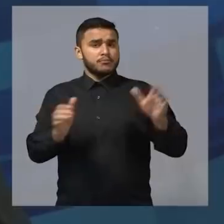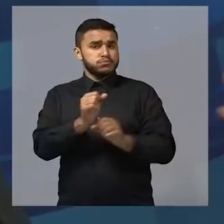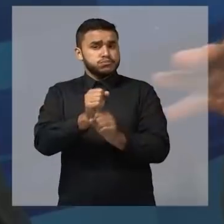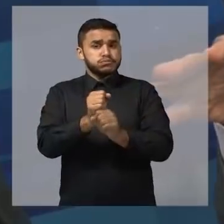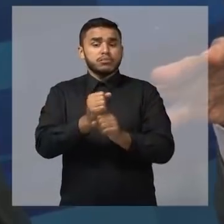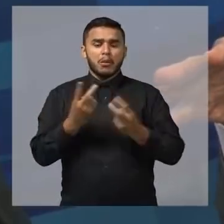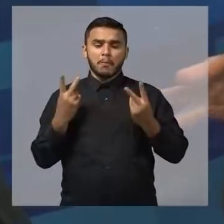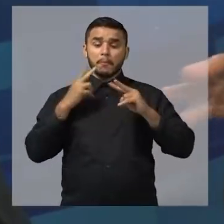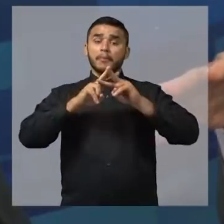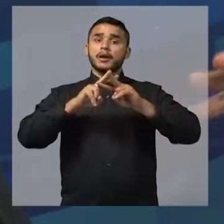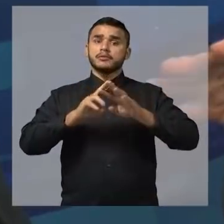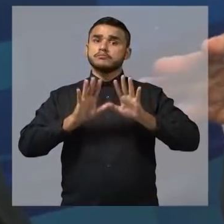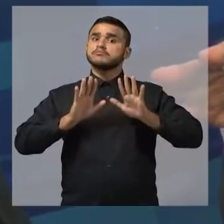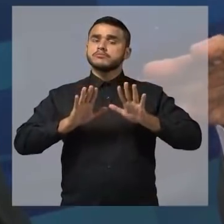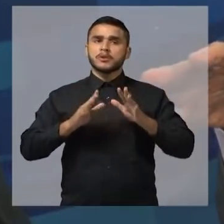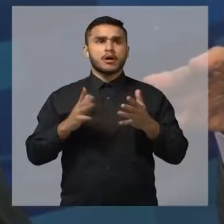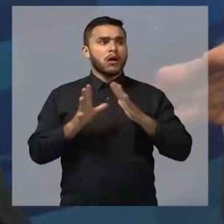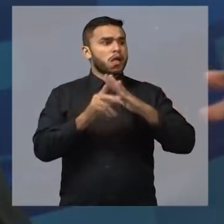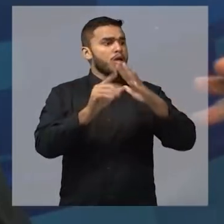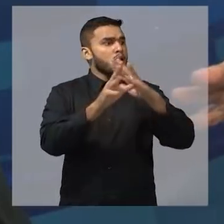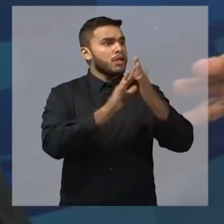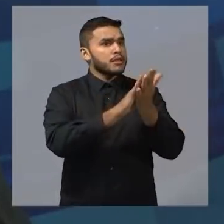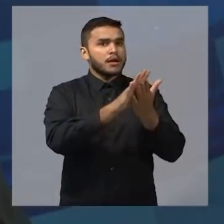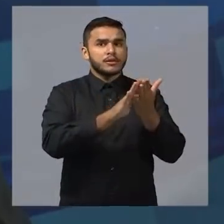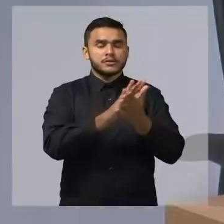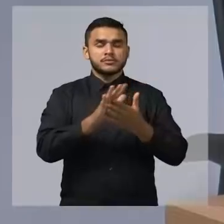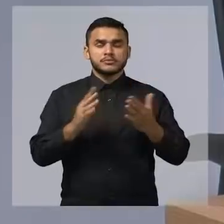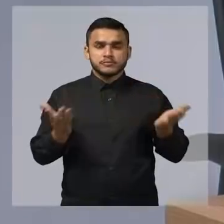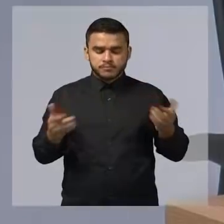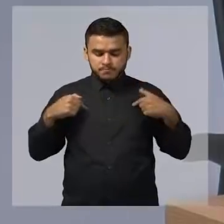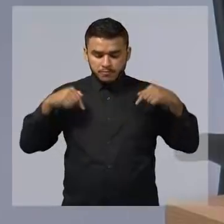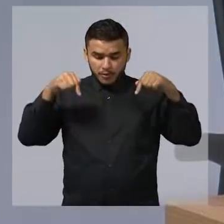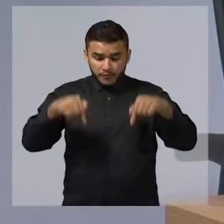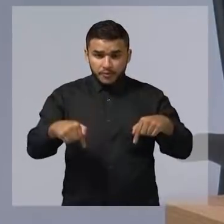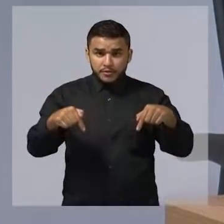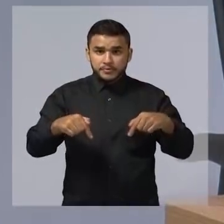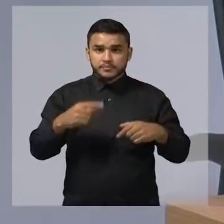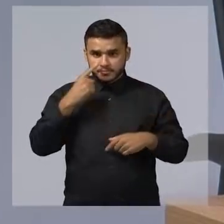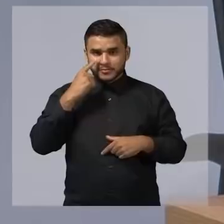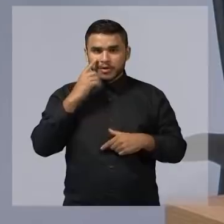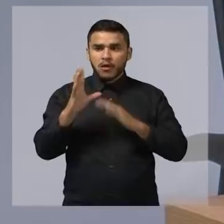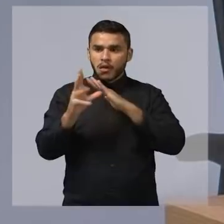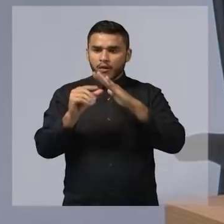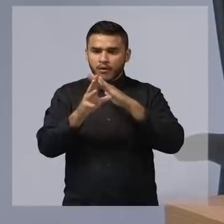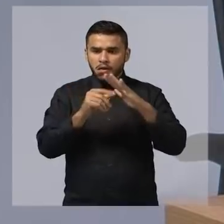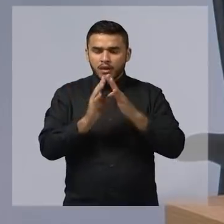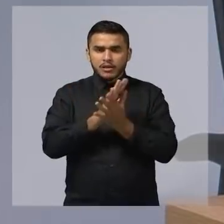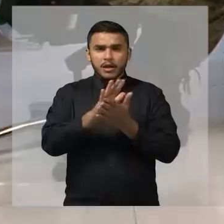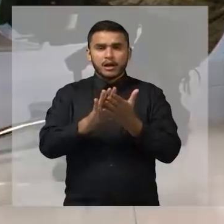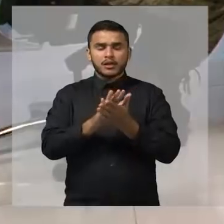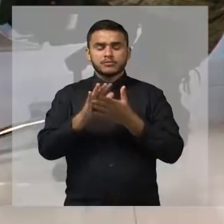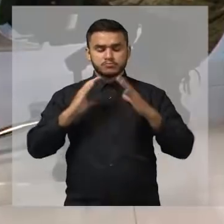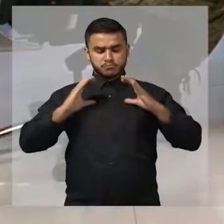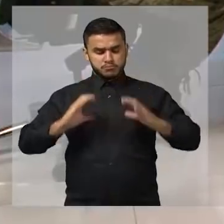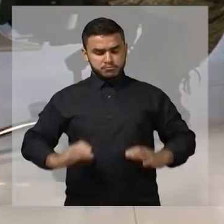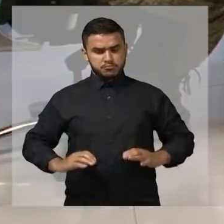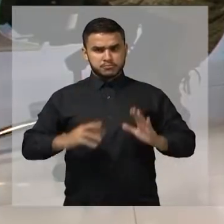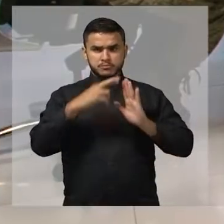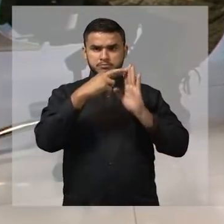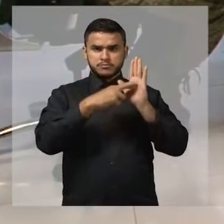pelo menos do lado de fora, ele não pratica certas transgressões diretamente. Se ele não